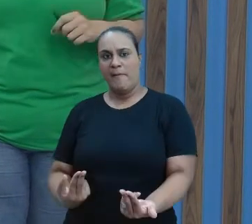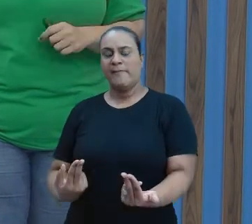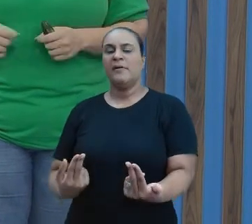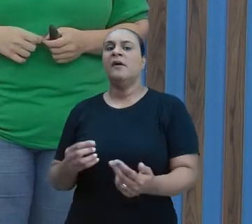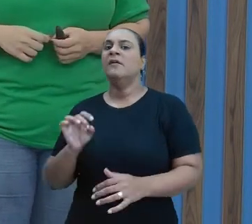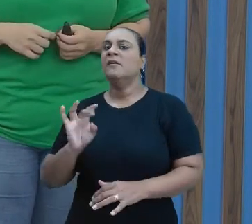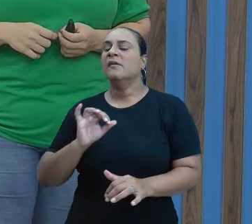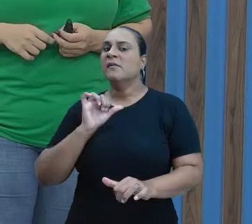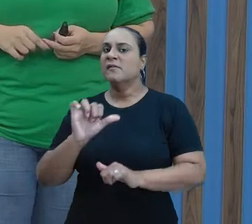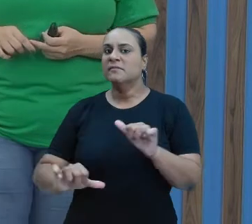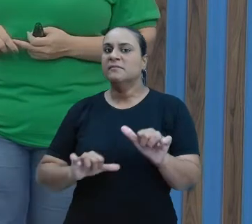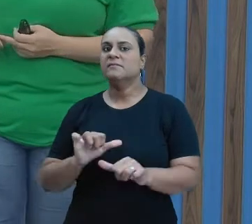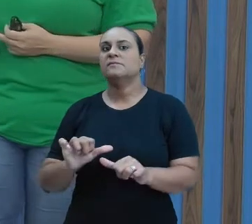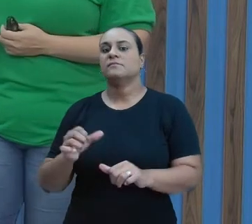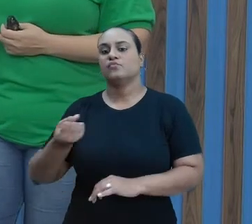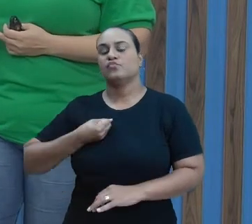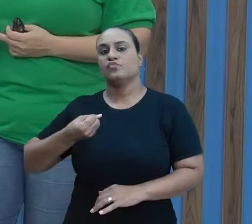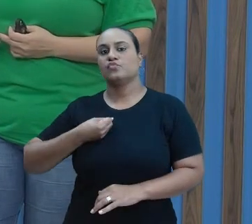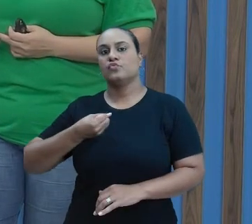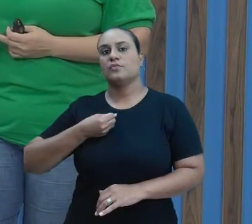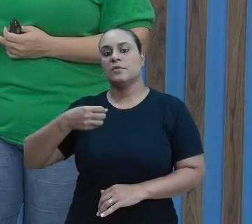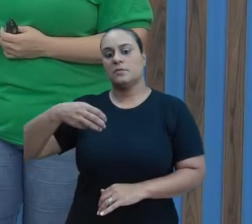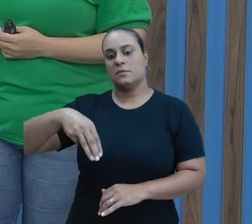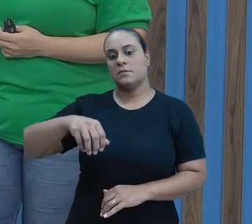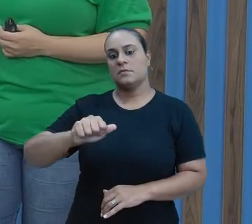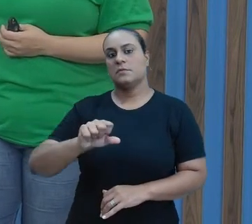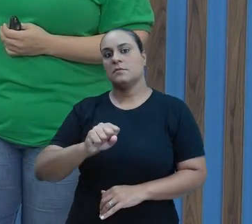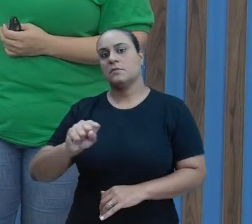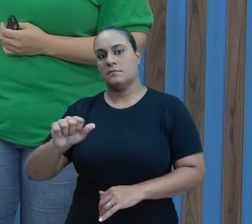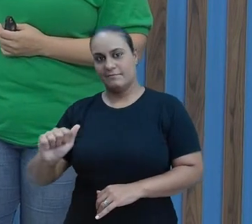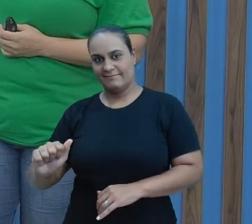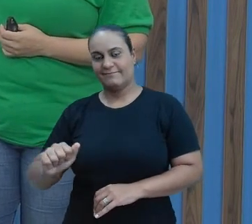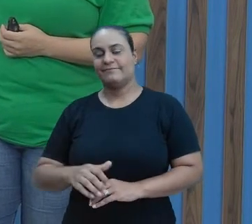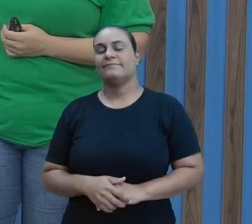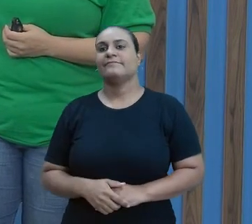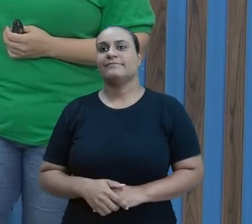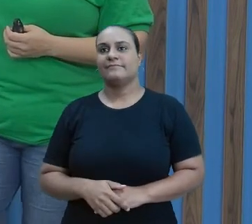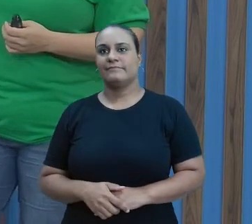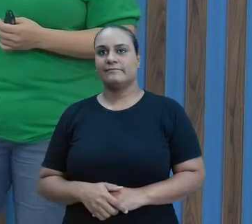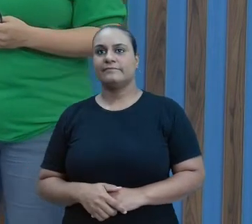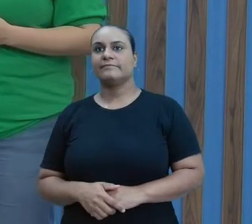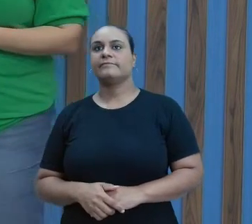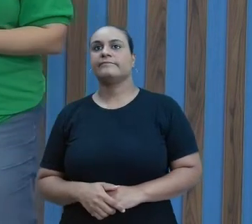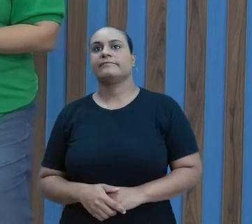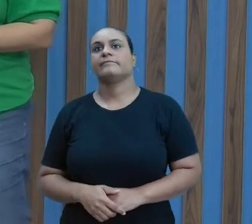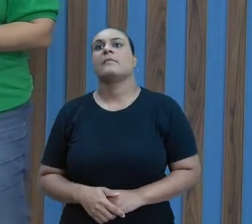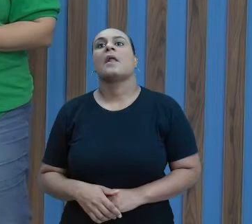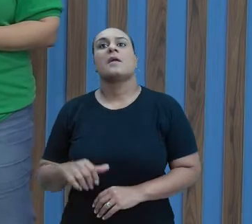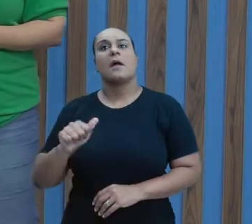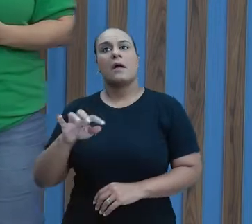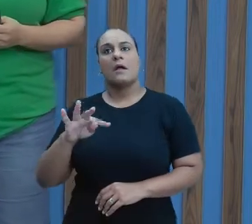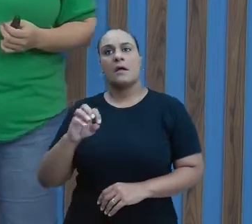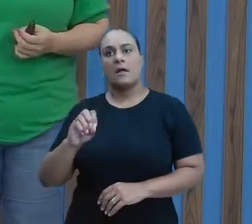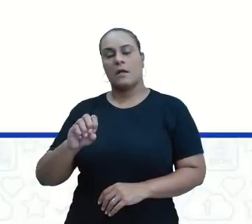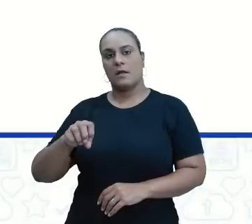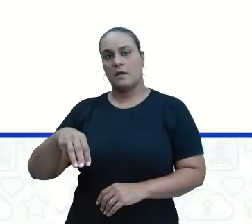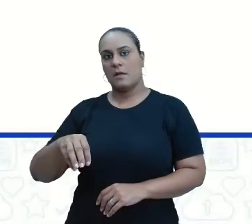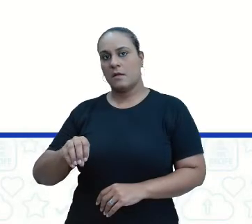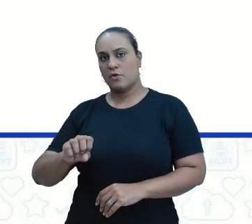número de massa, né? O número atômico é o mesmo. Então, são átomos que apresentam o mesmo número atômico e,